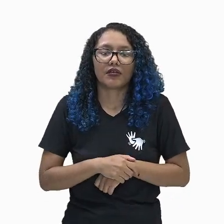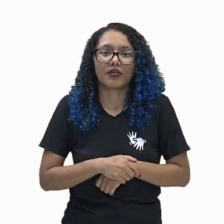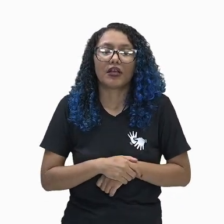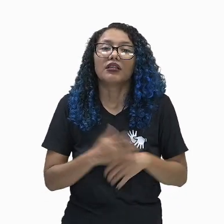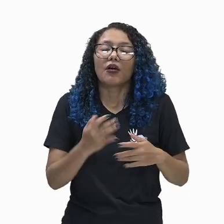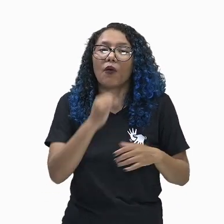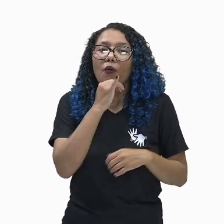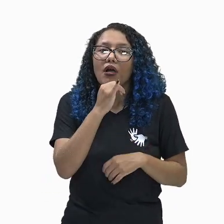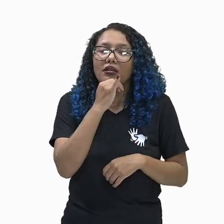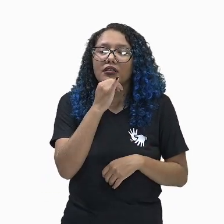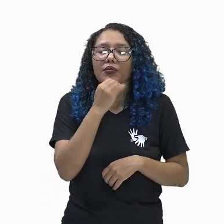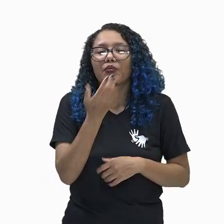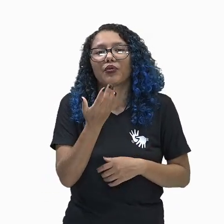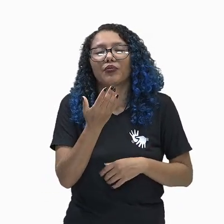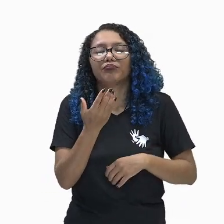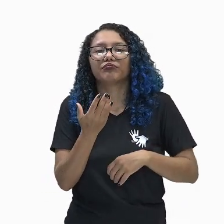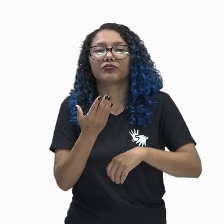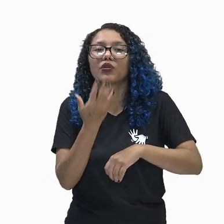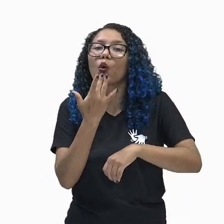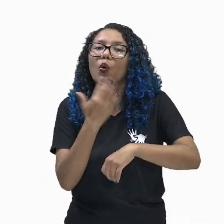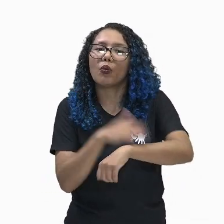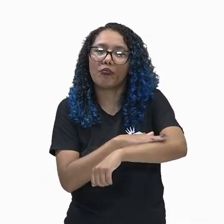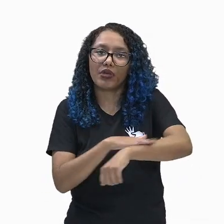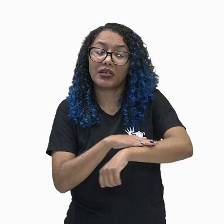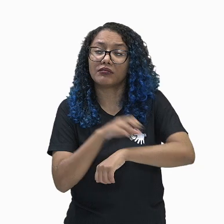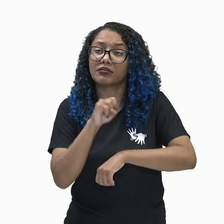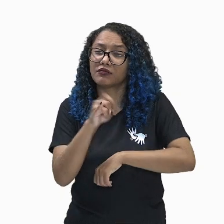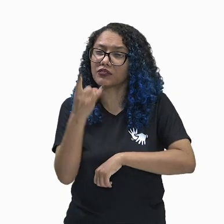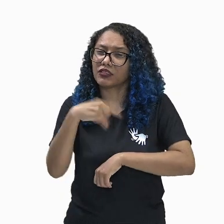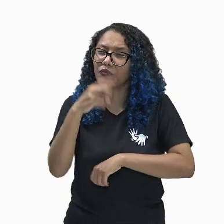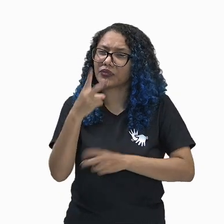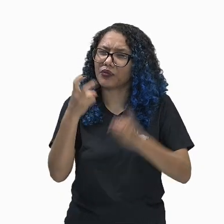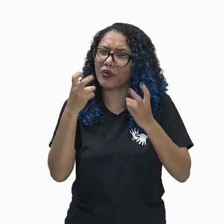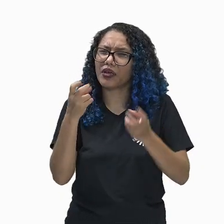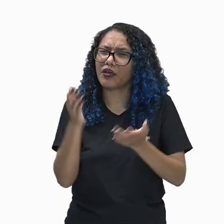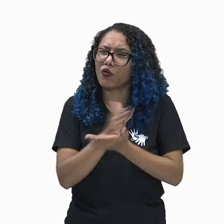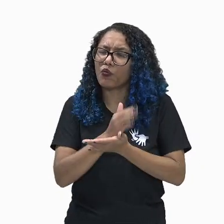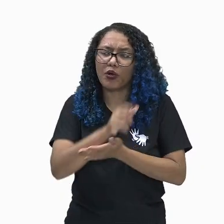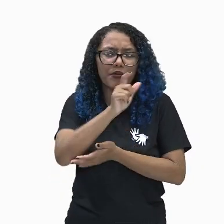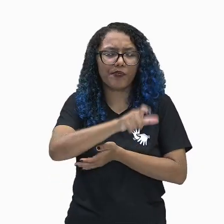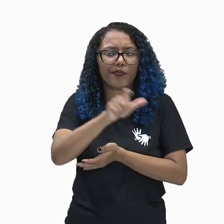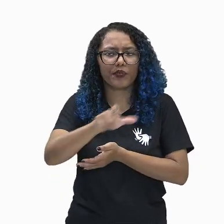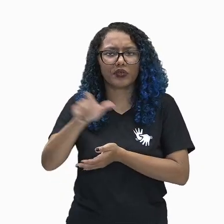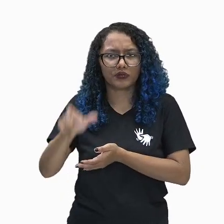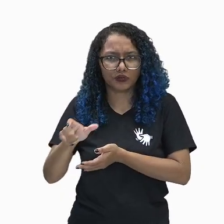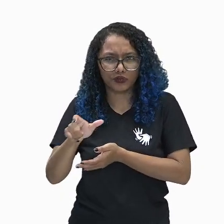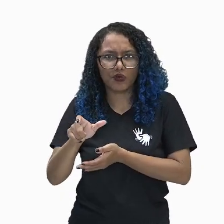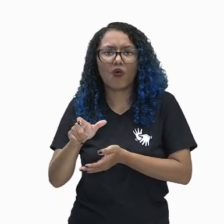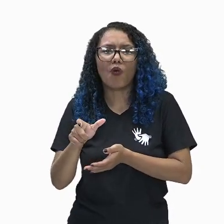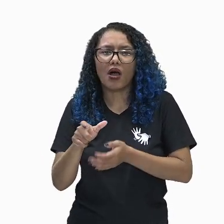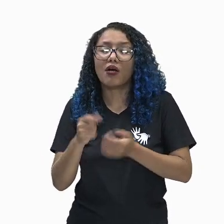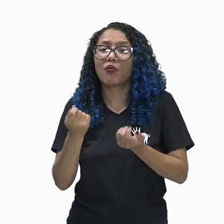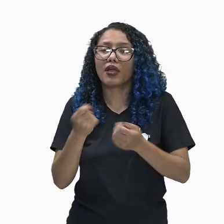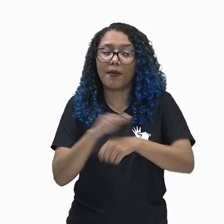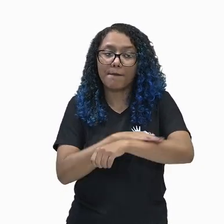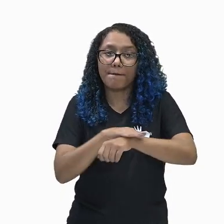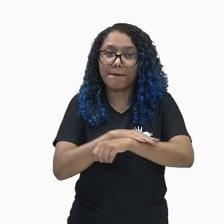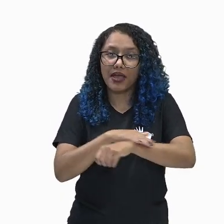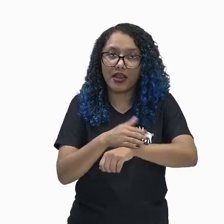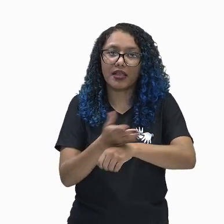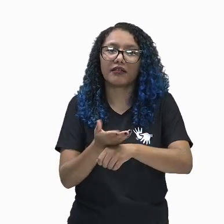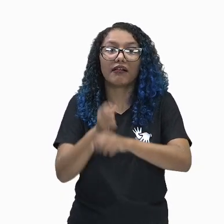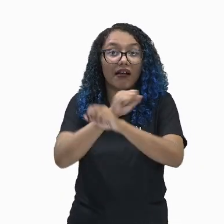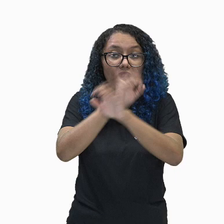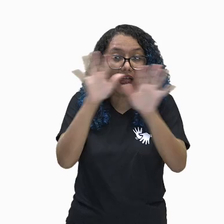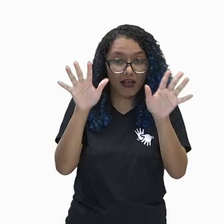é a cor da pele. Se você observar determinados indivíduos que nascem com a pele clara, aqui a gente,